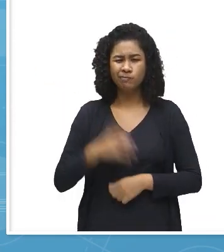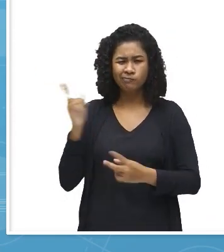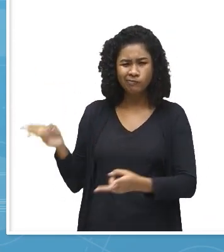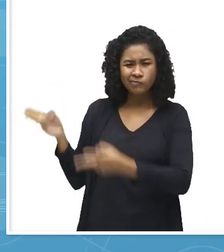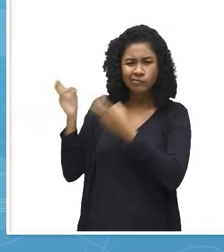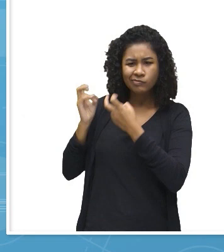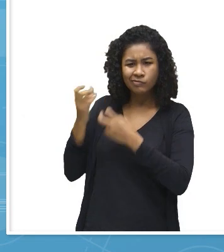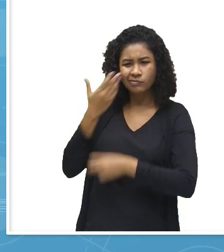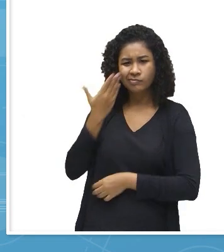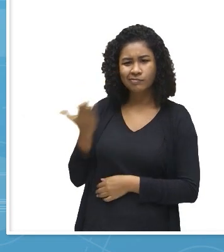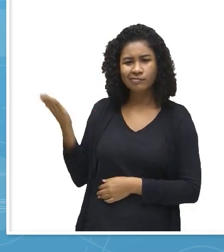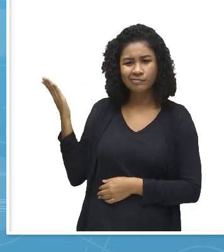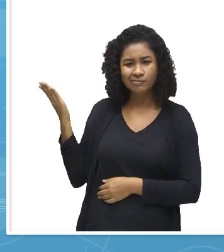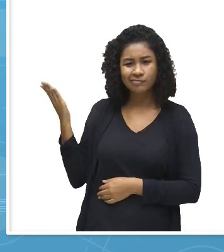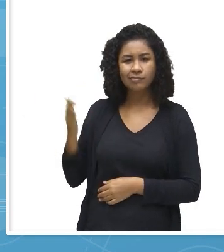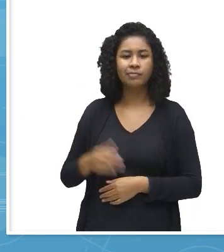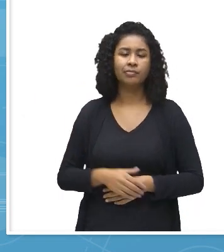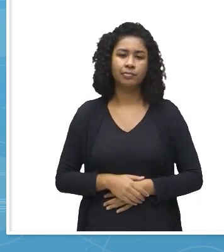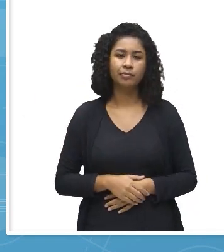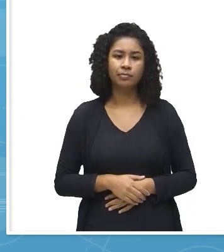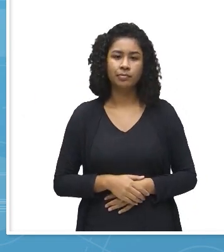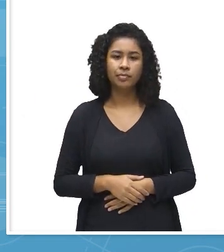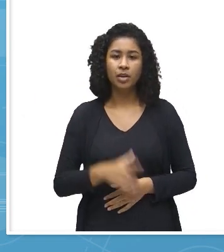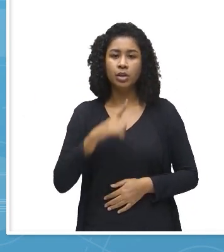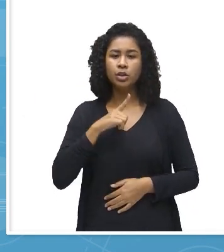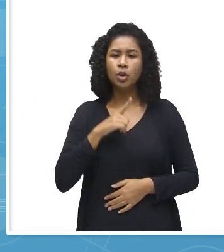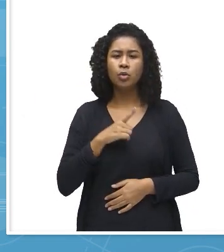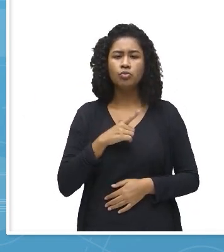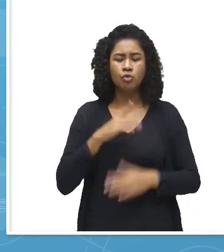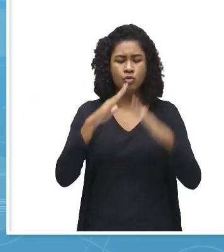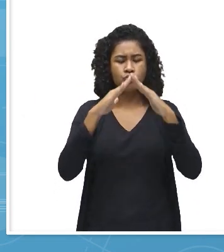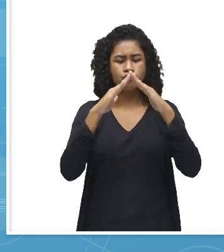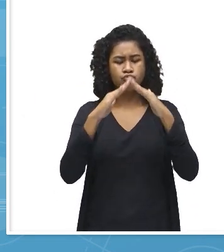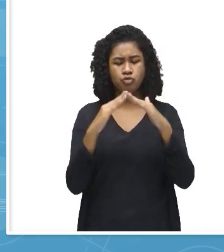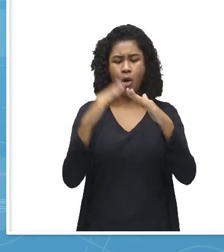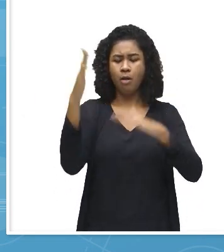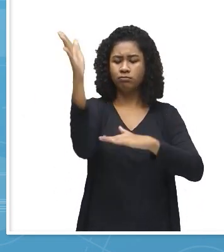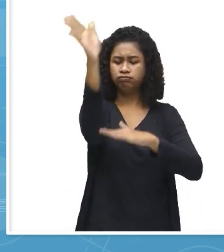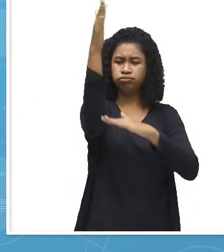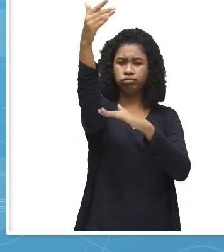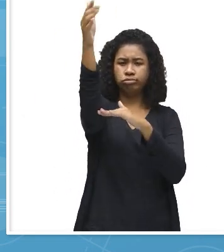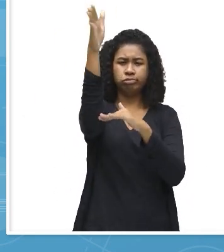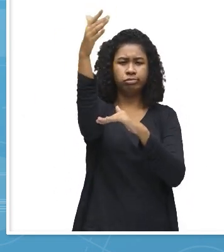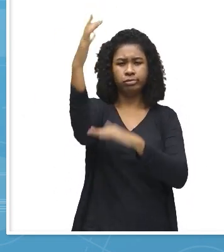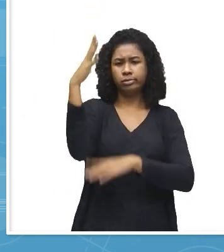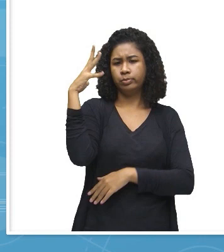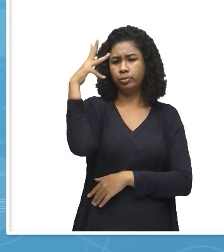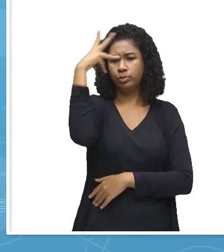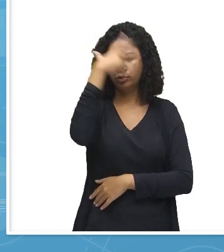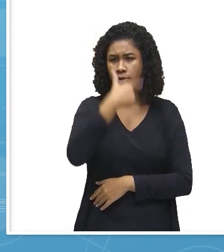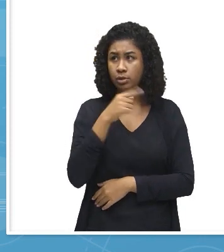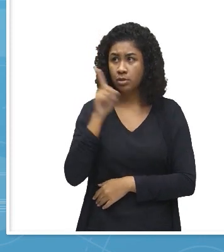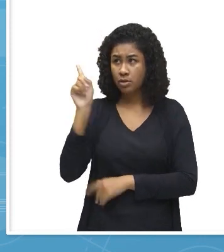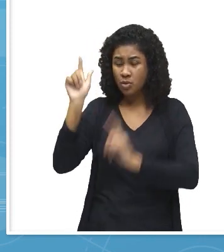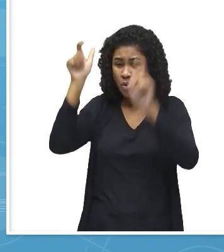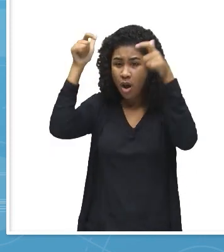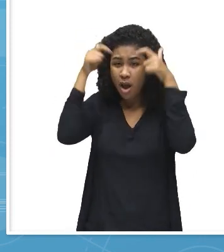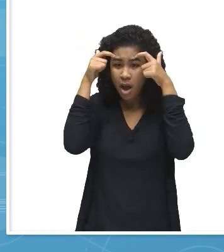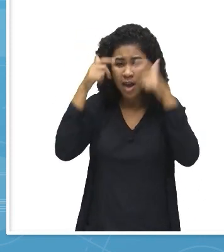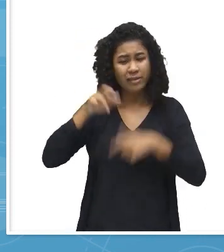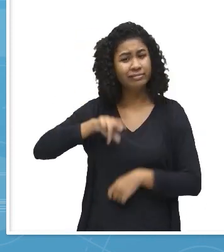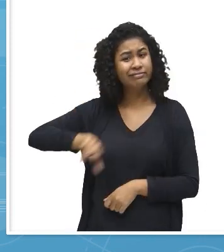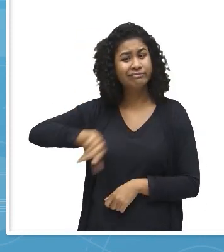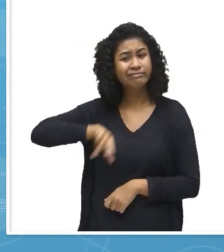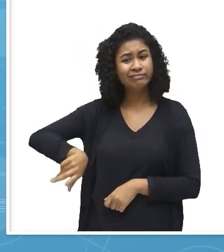visualizar, né, aí no centro da imagem, um castelo. Este castelo aí não era do rei. Este castelo que